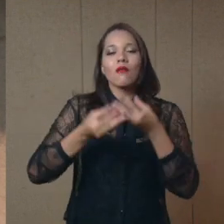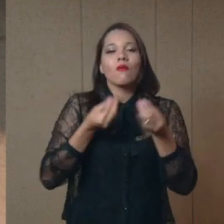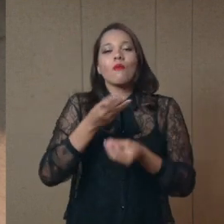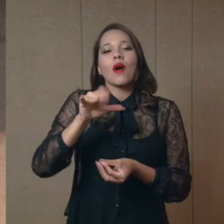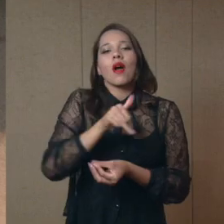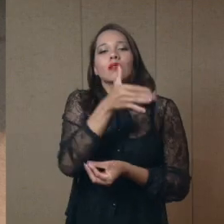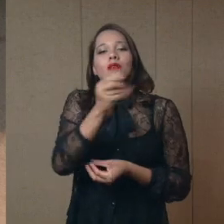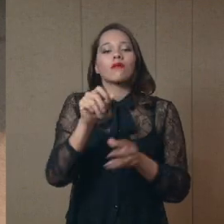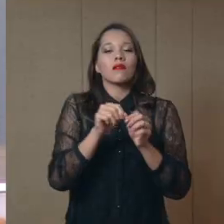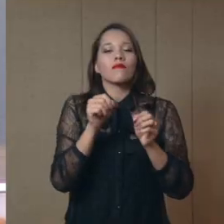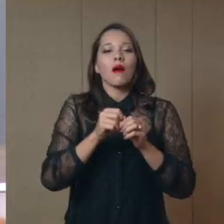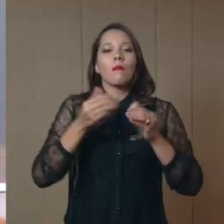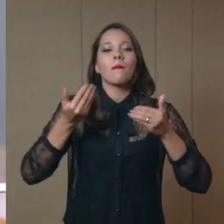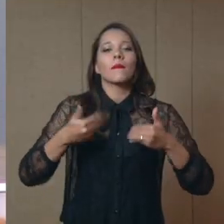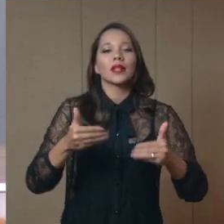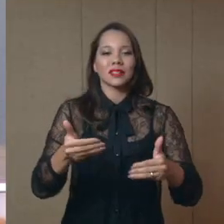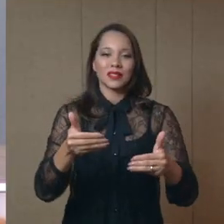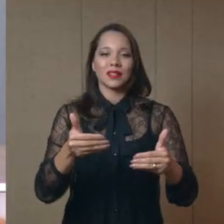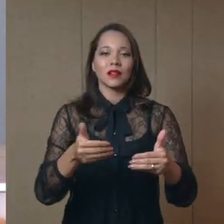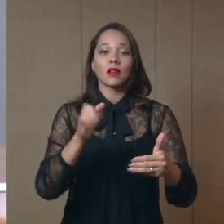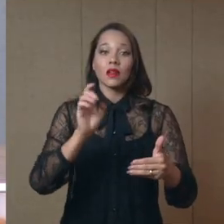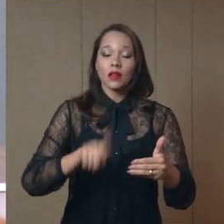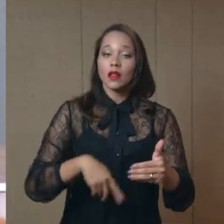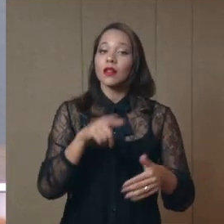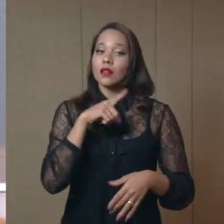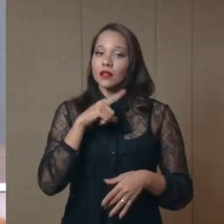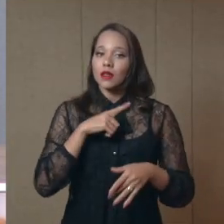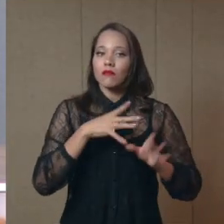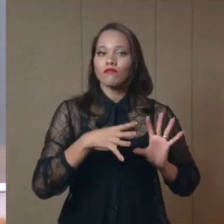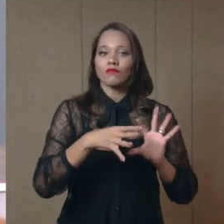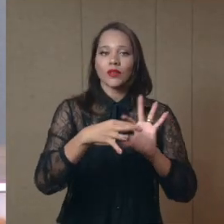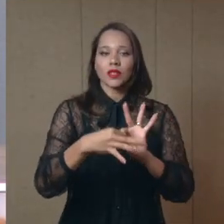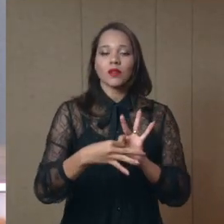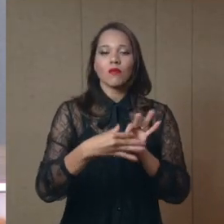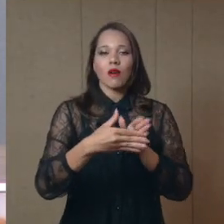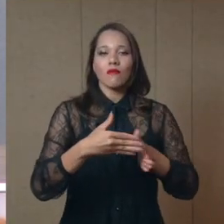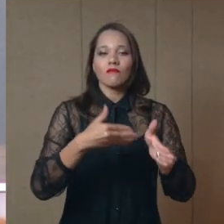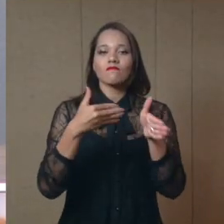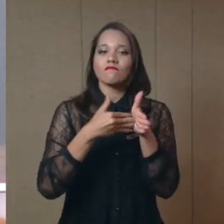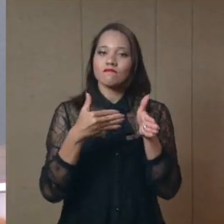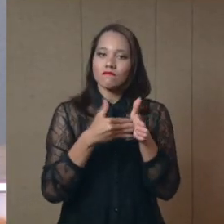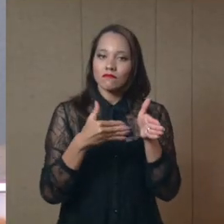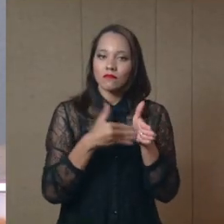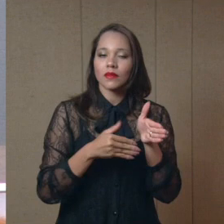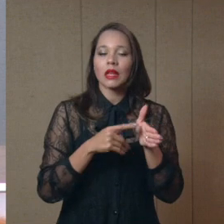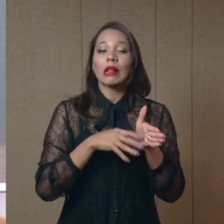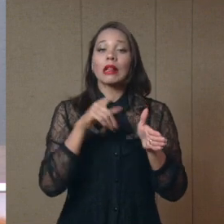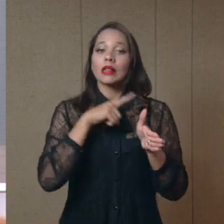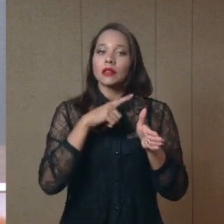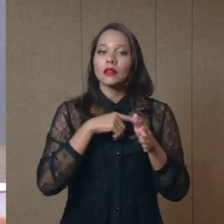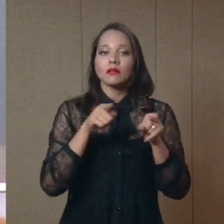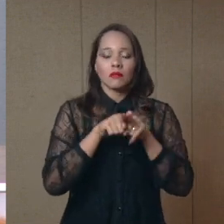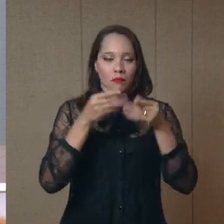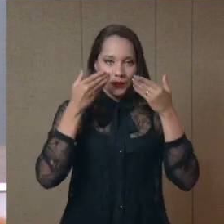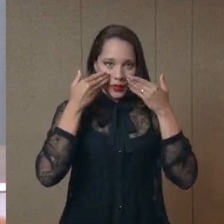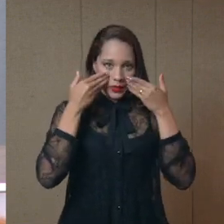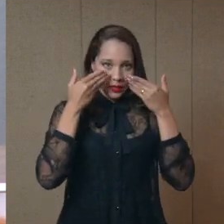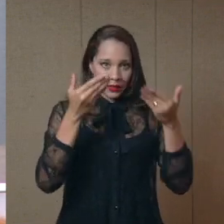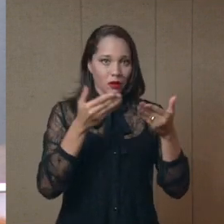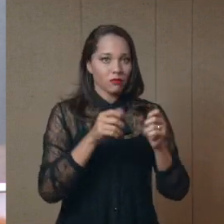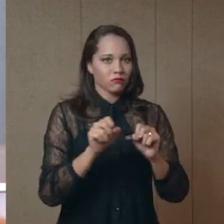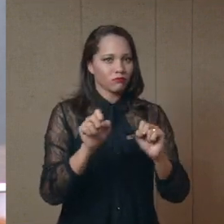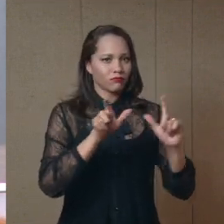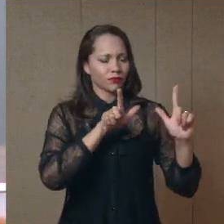desenvolve no ministério é que tem vinculação com a faixa de fronteira tem uma apresentação